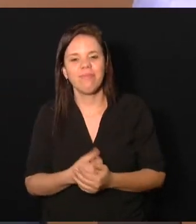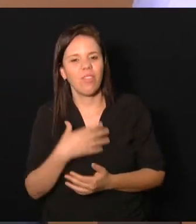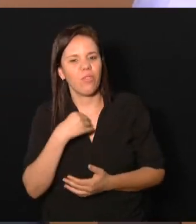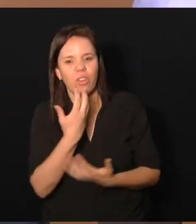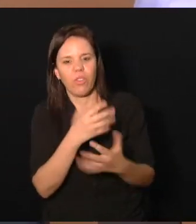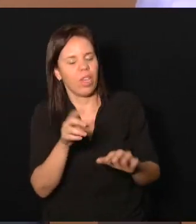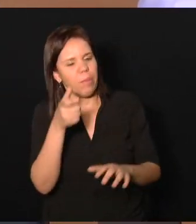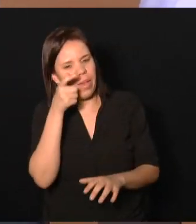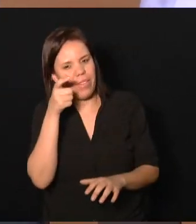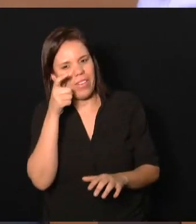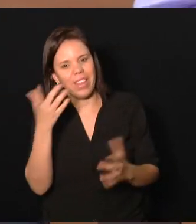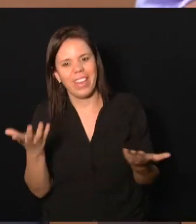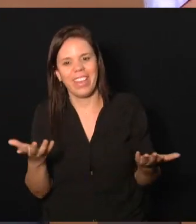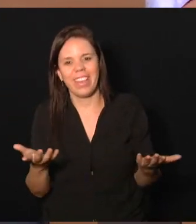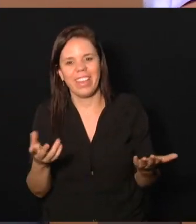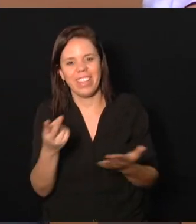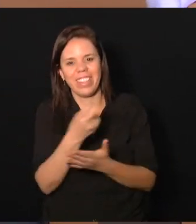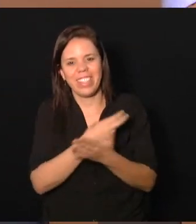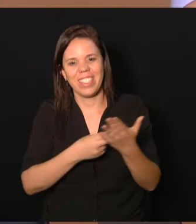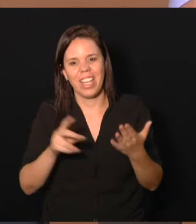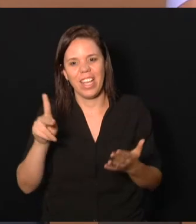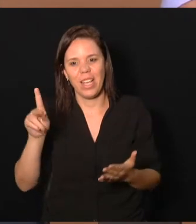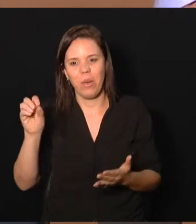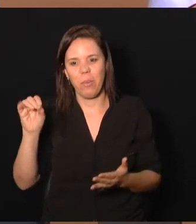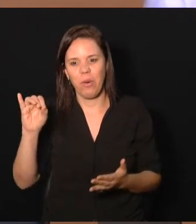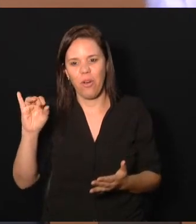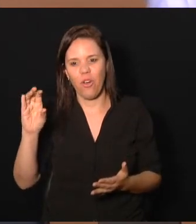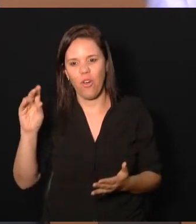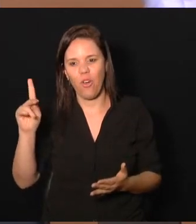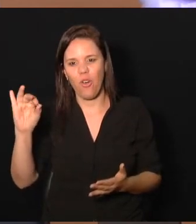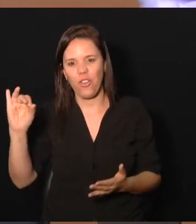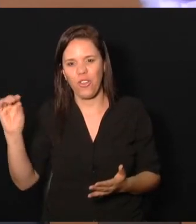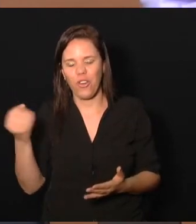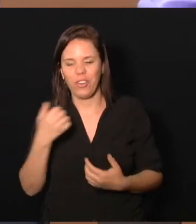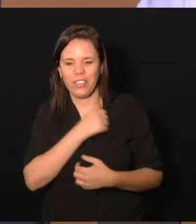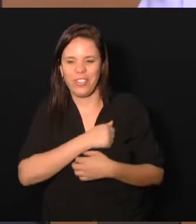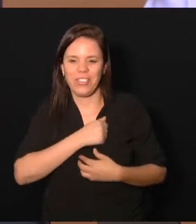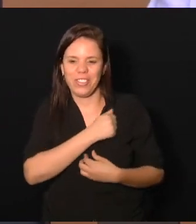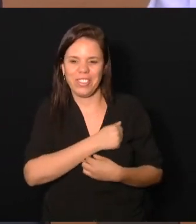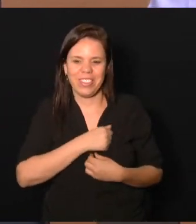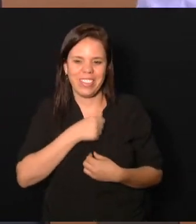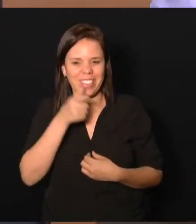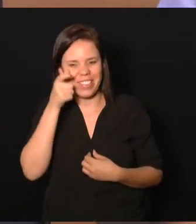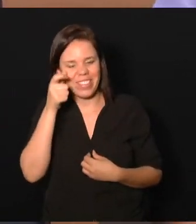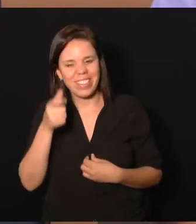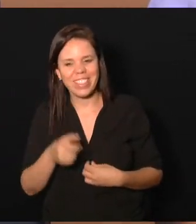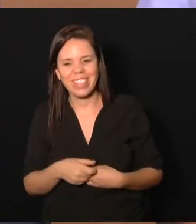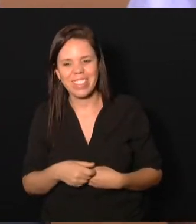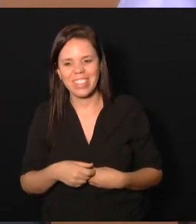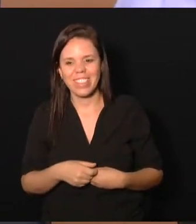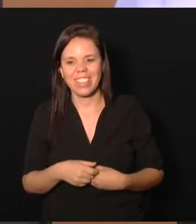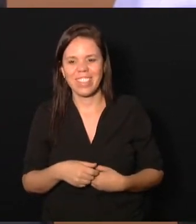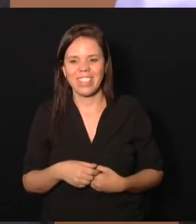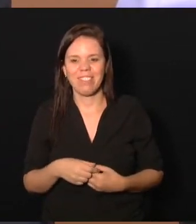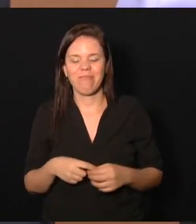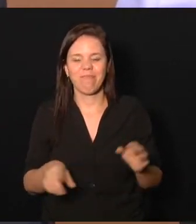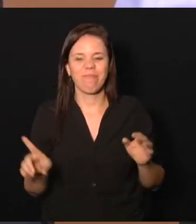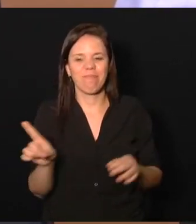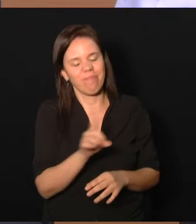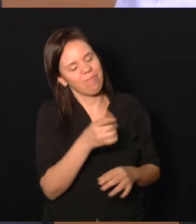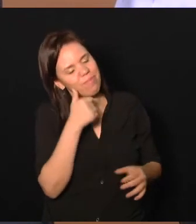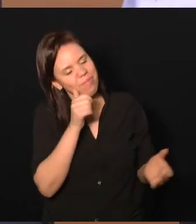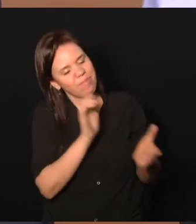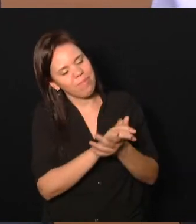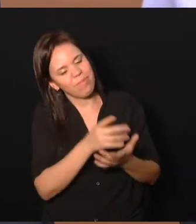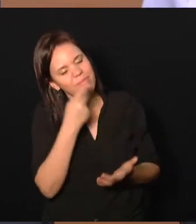quer mais assistir Pocoyo. E eu estou com saudade de Pocoyo. Aí eu cheguei na minha esposa